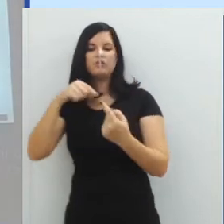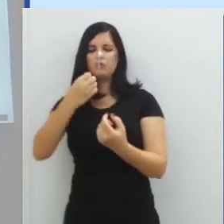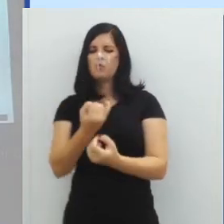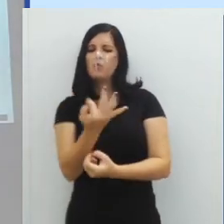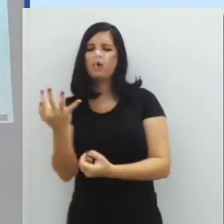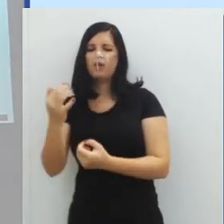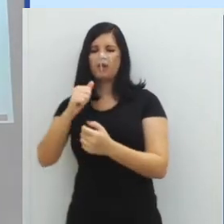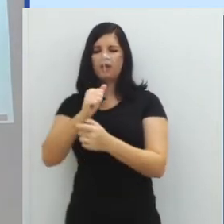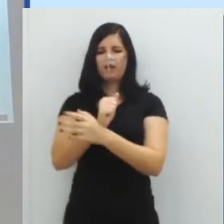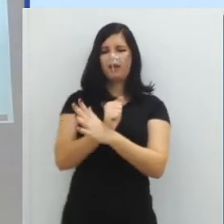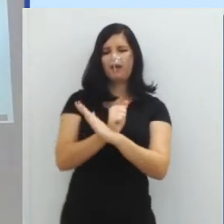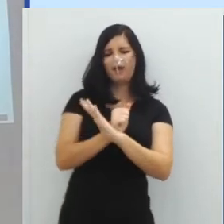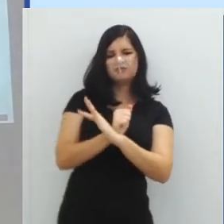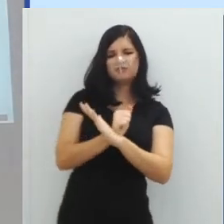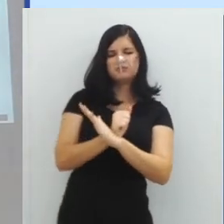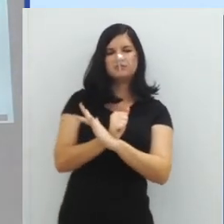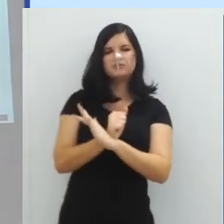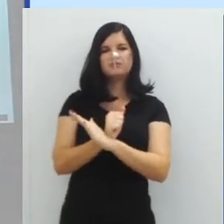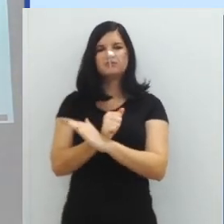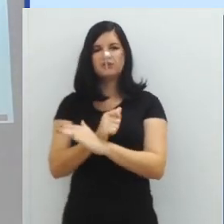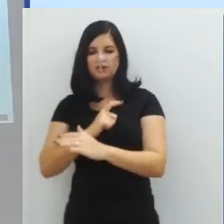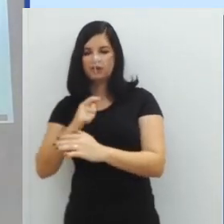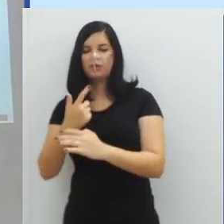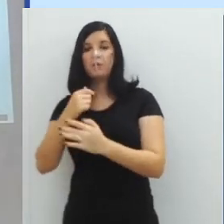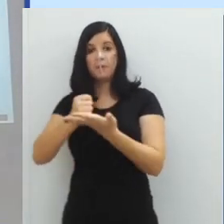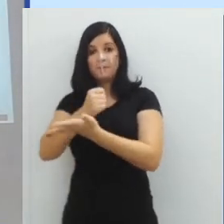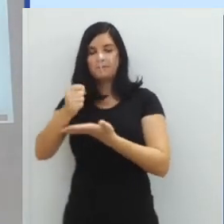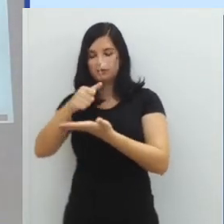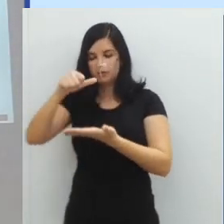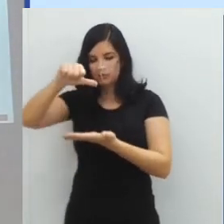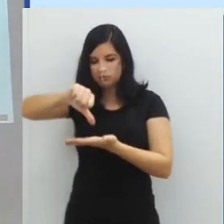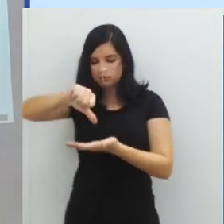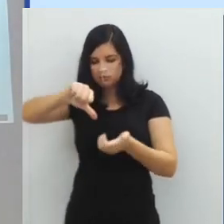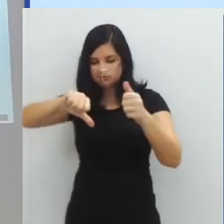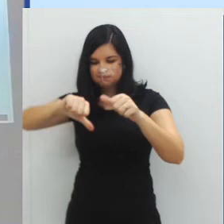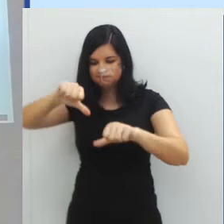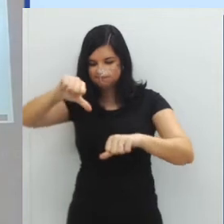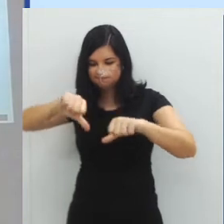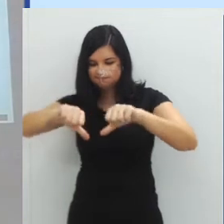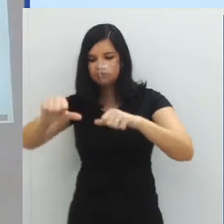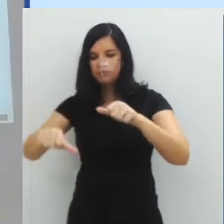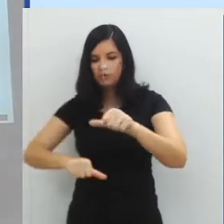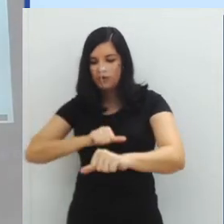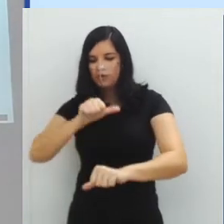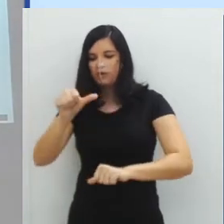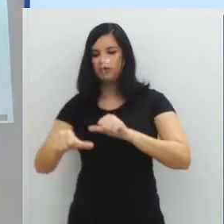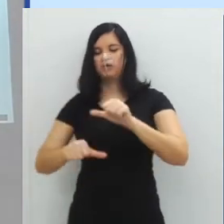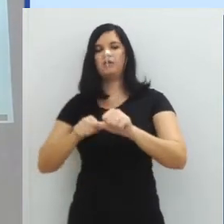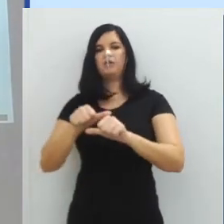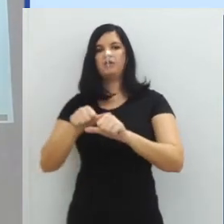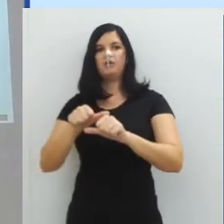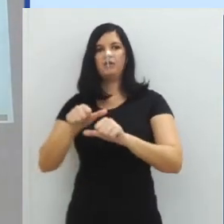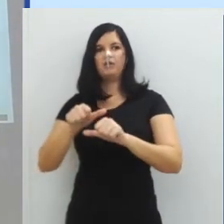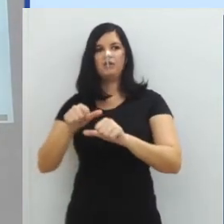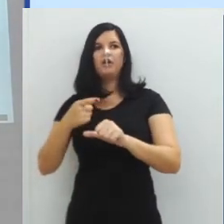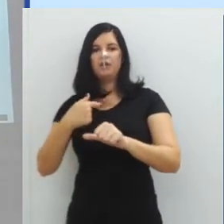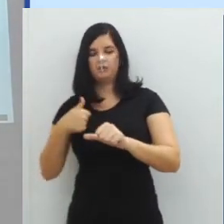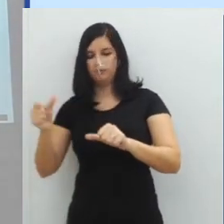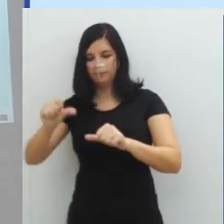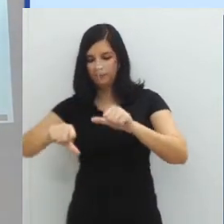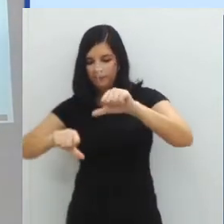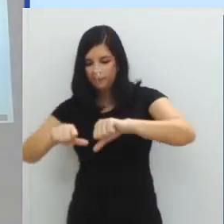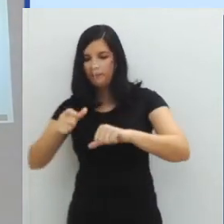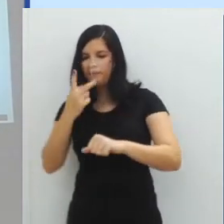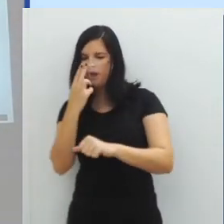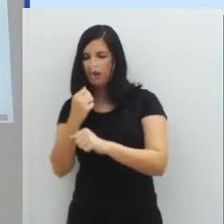eu vou colocando base, até eu entender que o processo de mudança, eu boto um indicador e eu sei que aquela solução